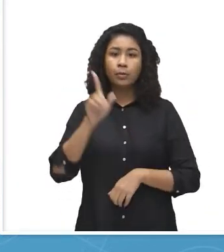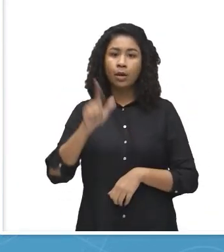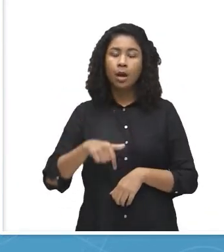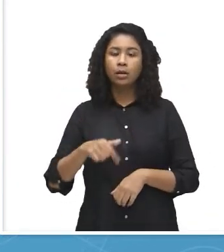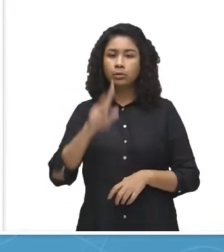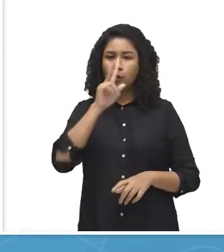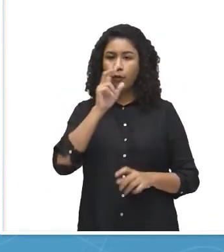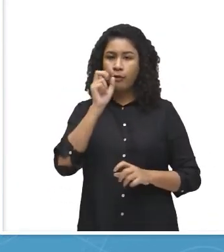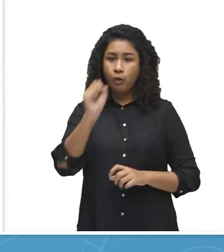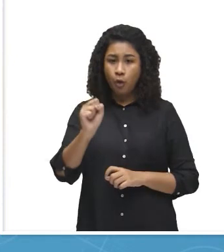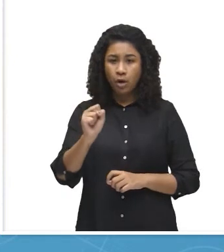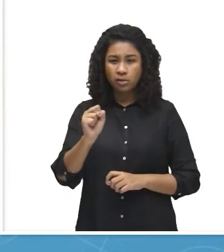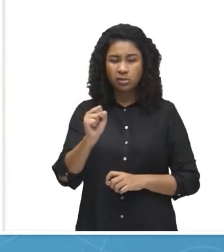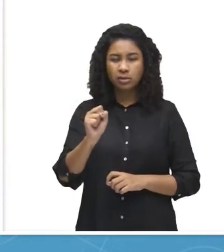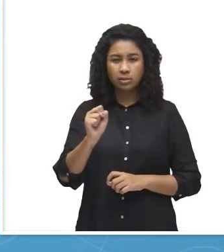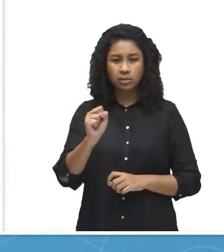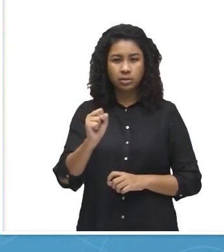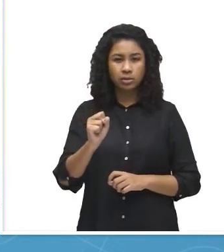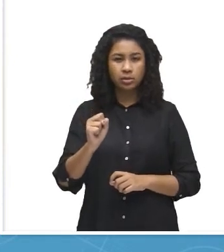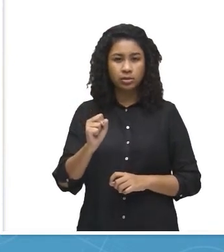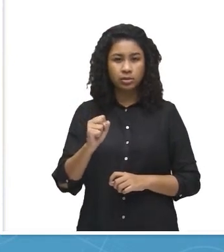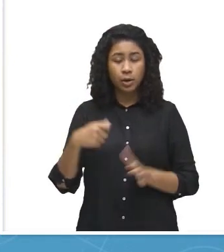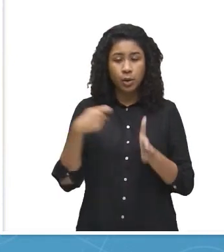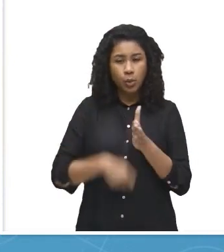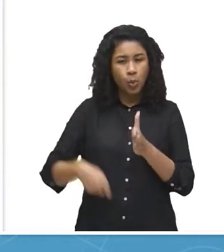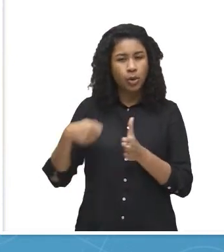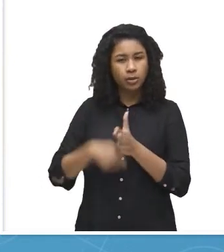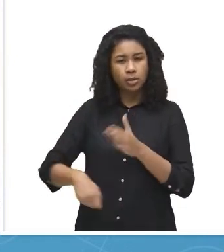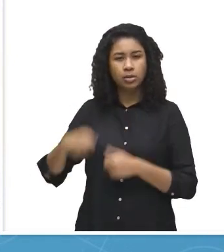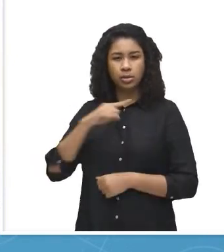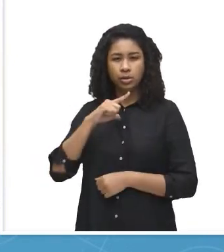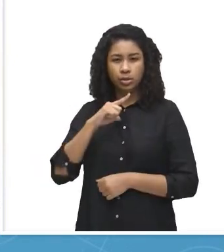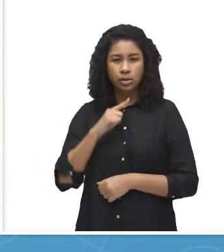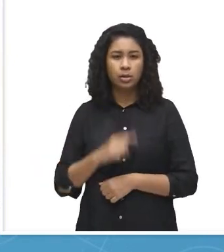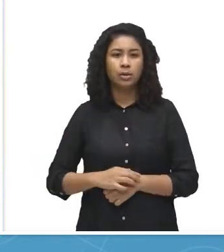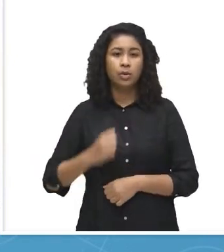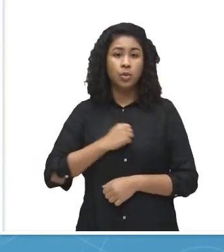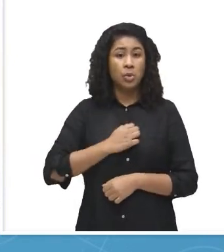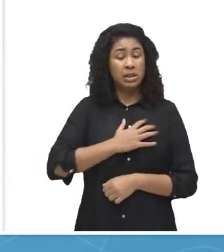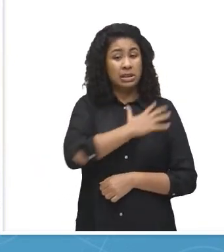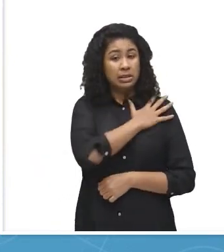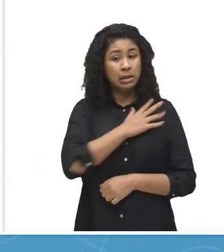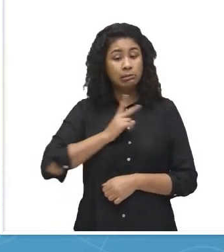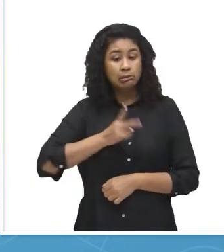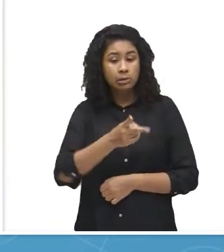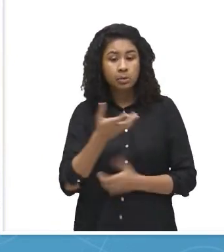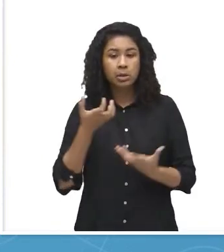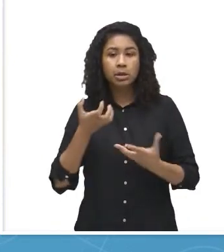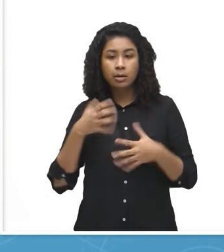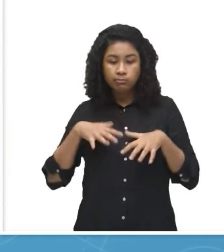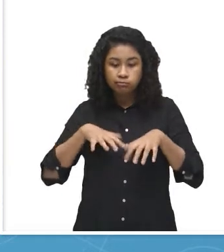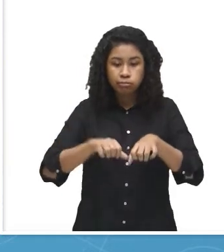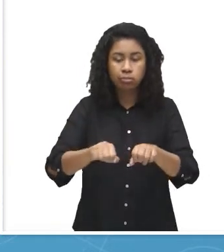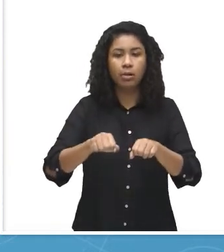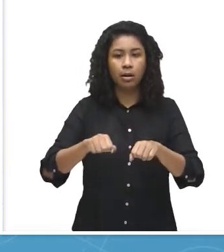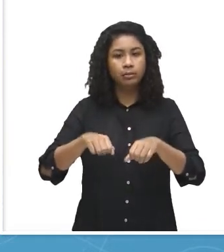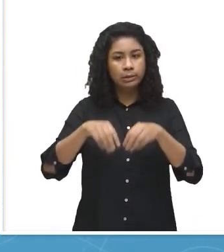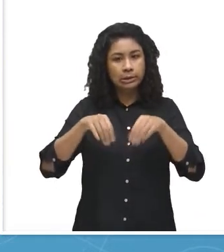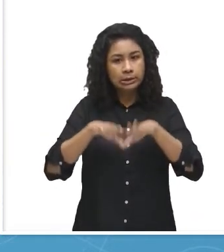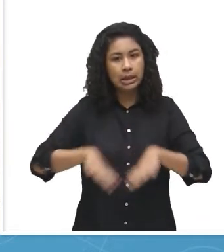exércitos adversários buscavam firmar suas posições e vencer o adversário por meio do